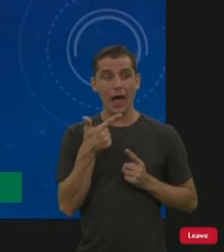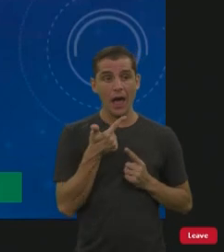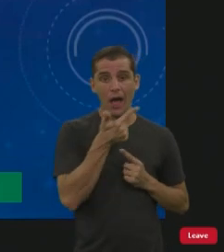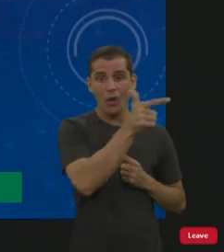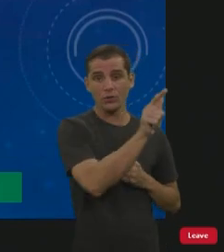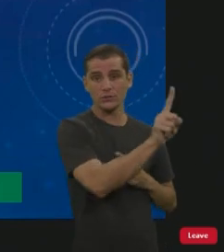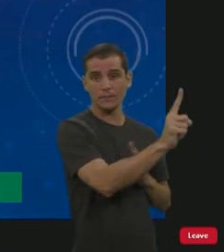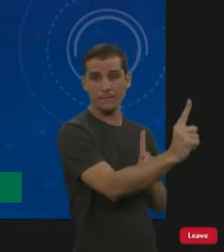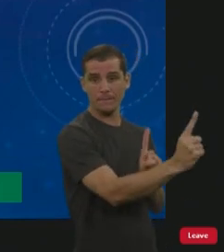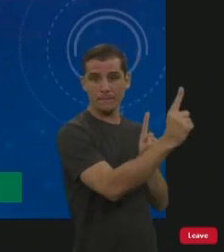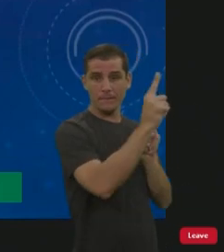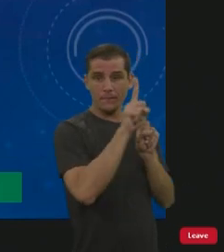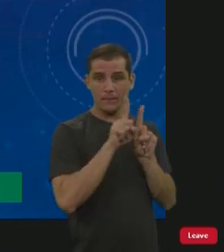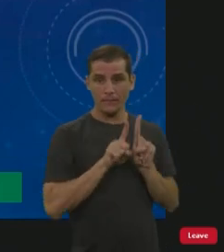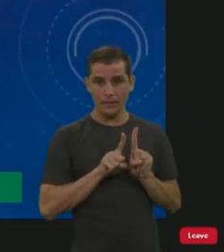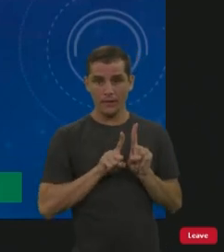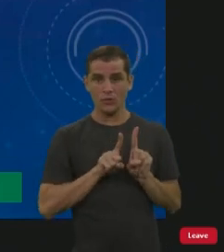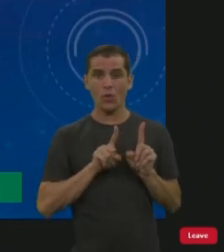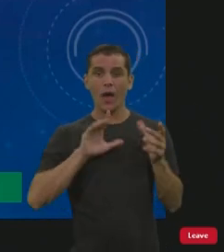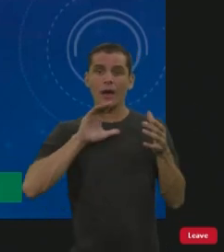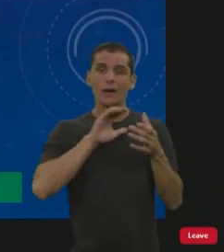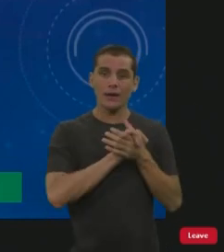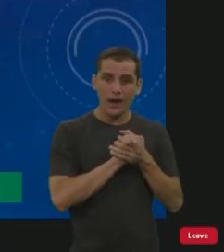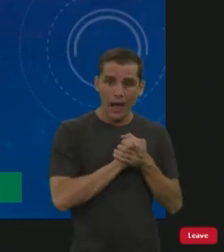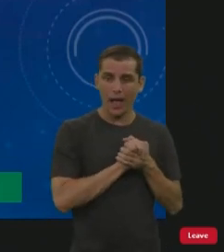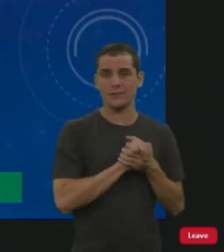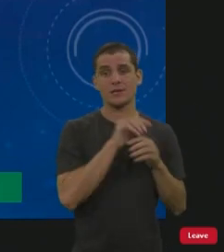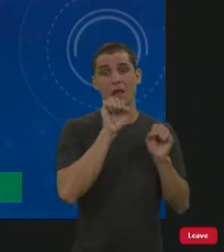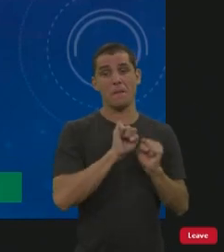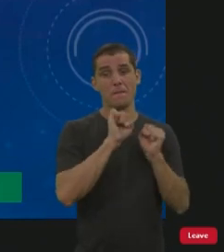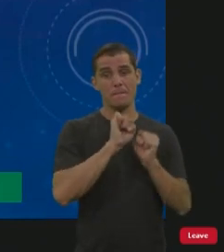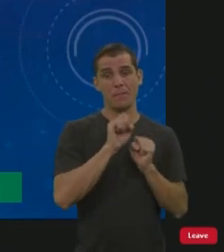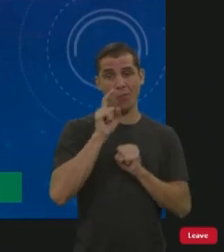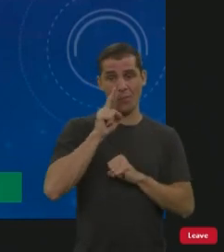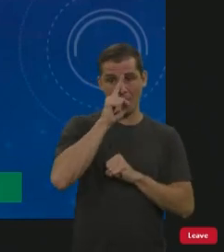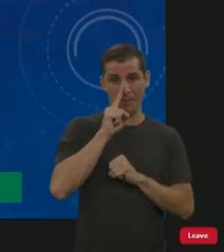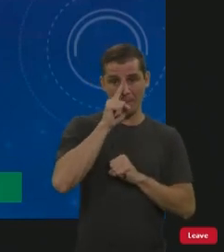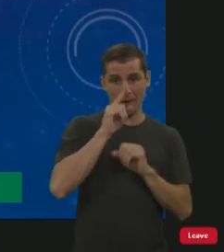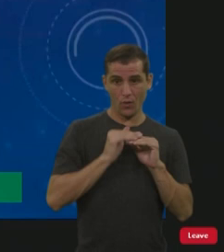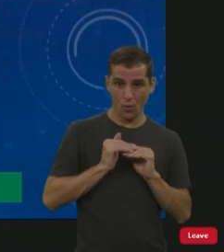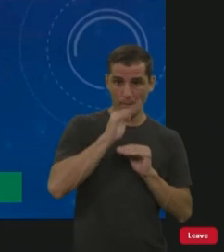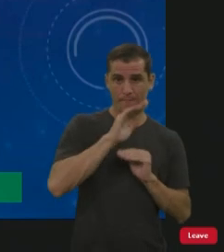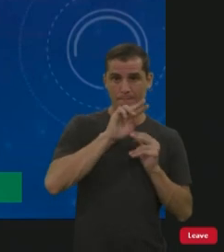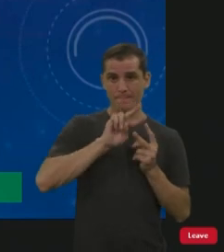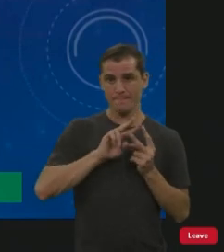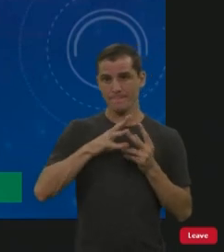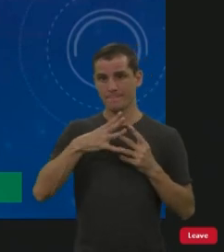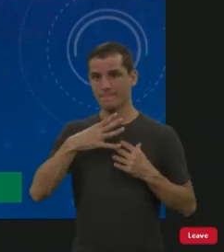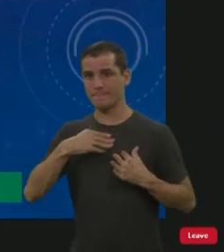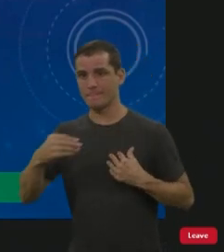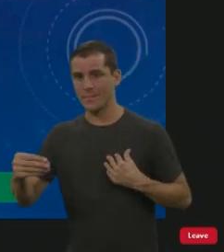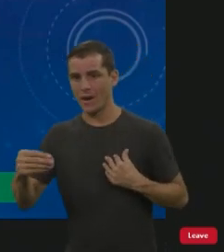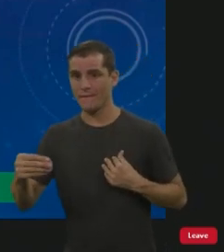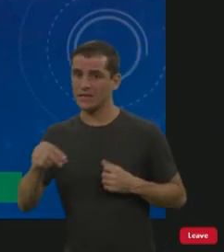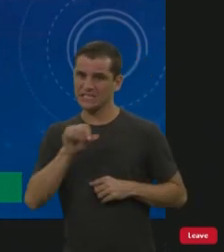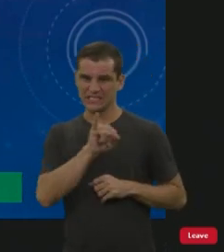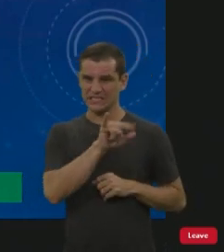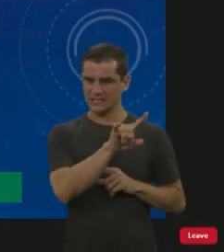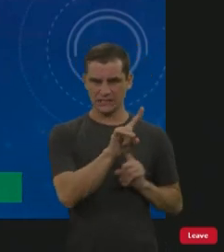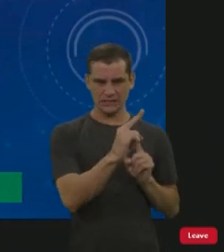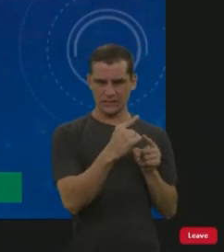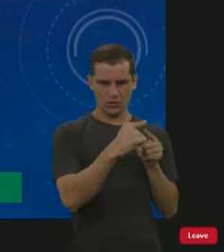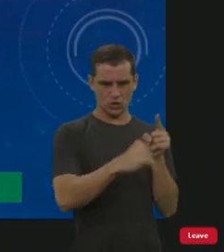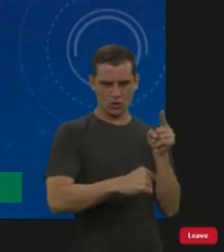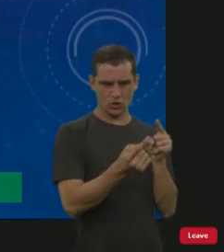No caso de consanguinidade, esse risco aumenta, mas no caso de não consanguinidade, é um risco baixo de recorrência de 3